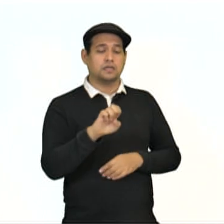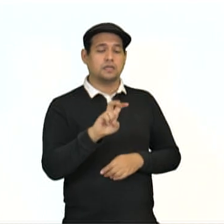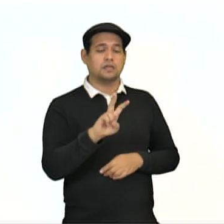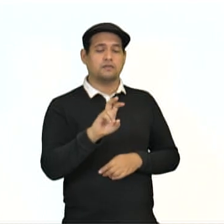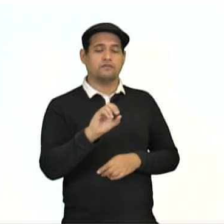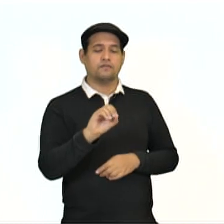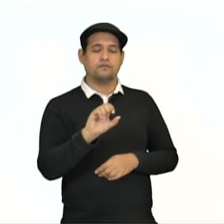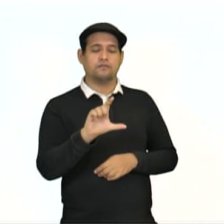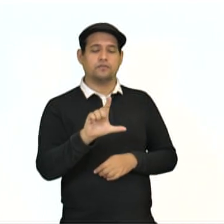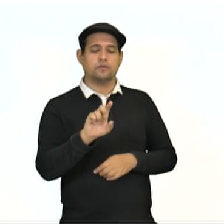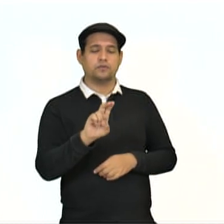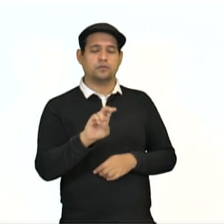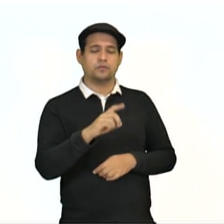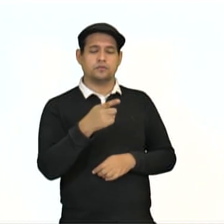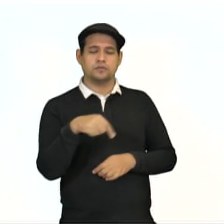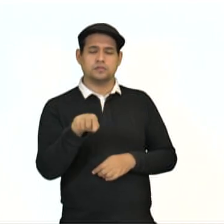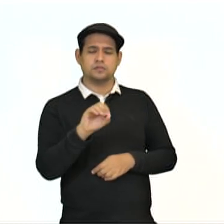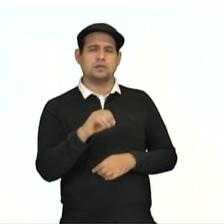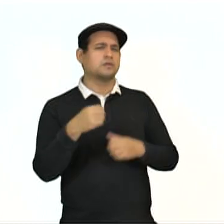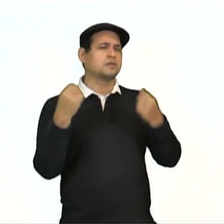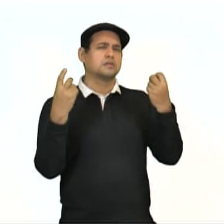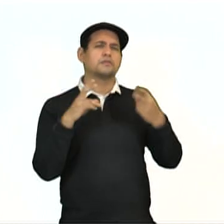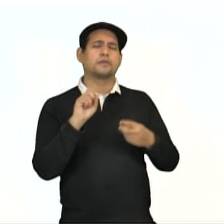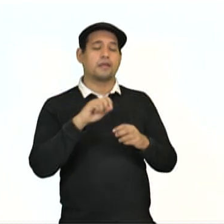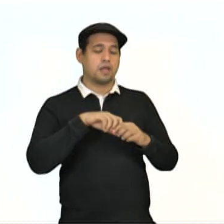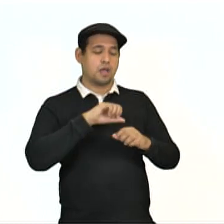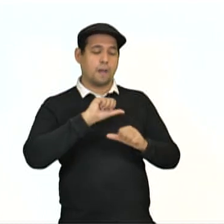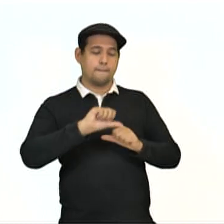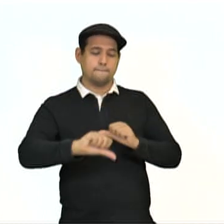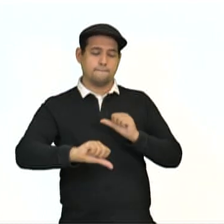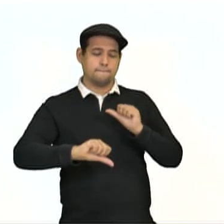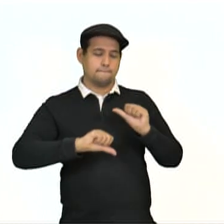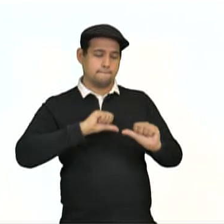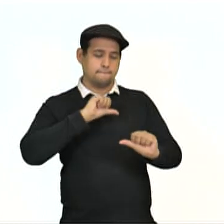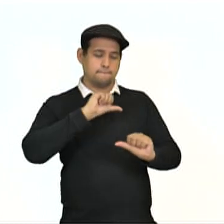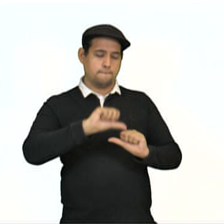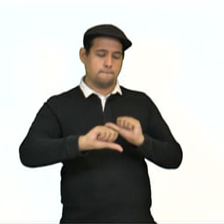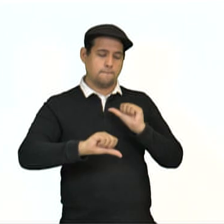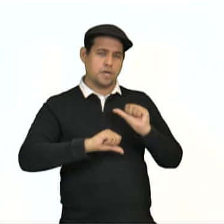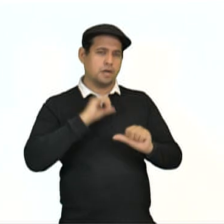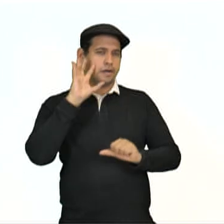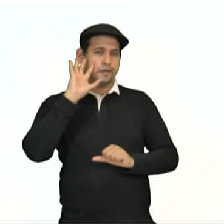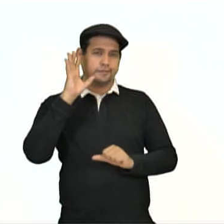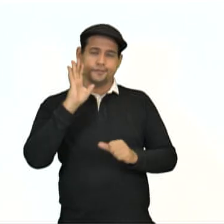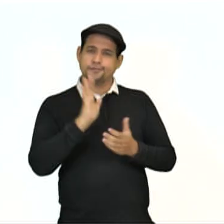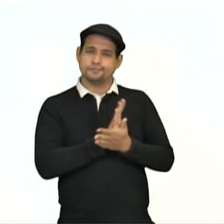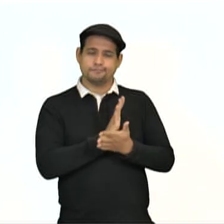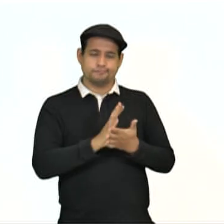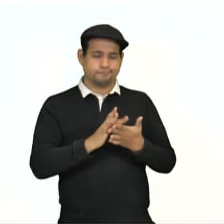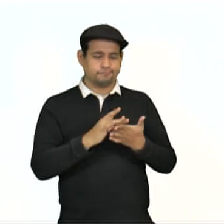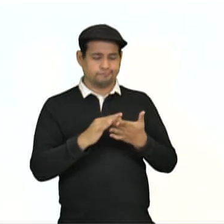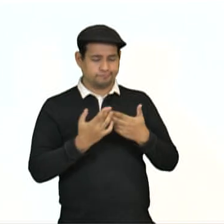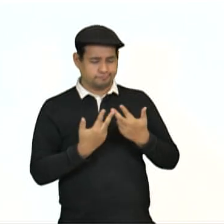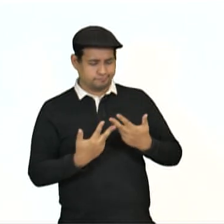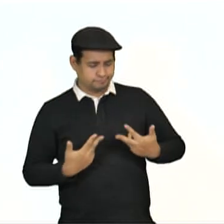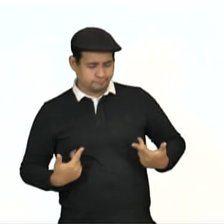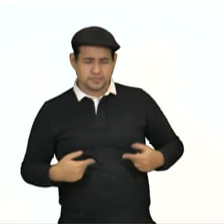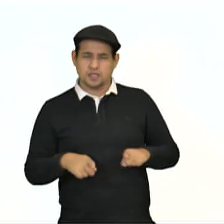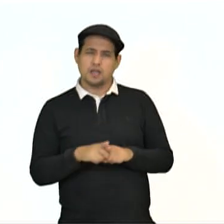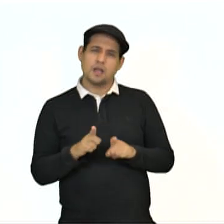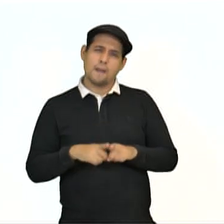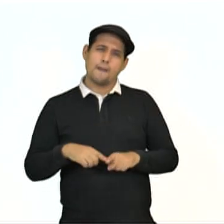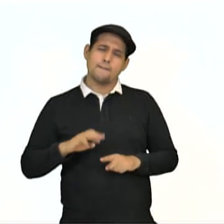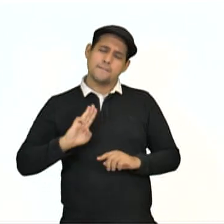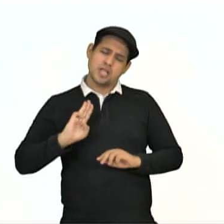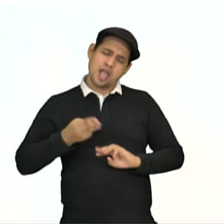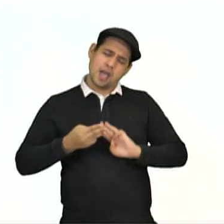evolução, referimos-nos às mudanças que ocorreram nos organismos ao longo de milhares de